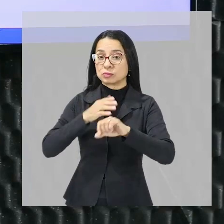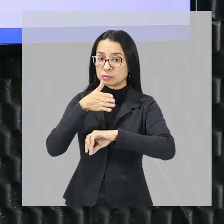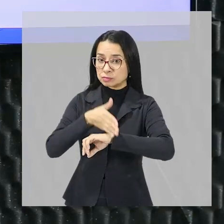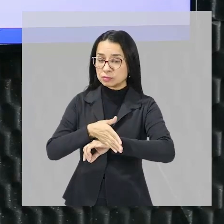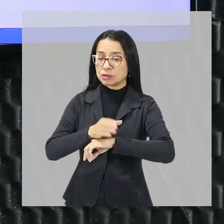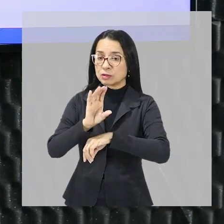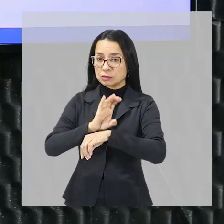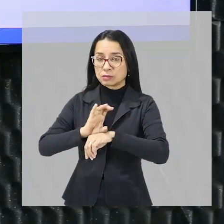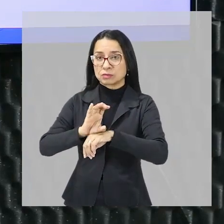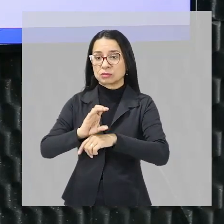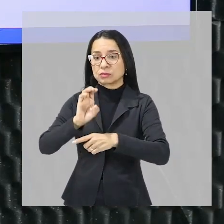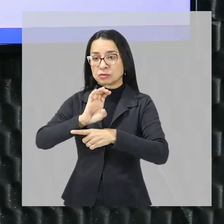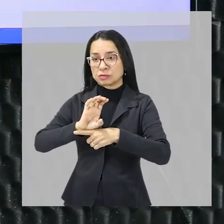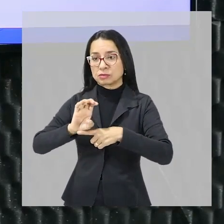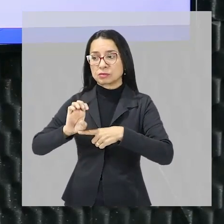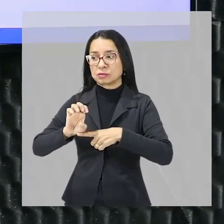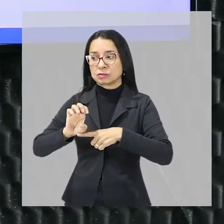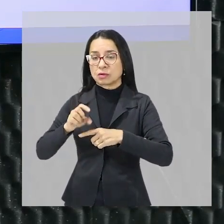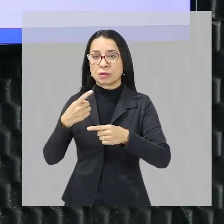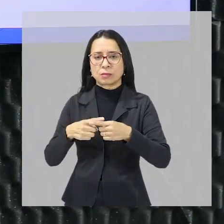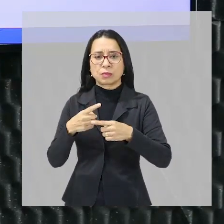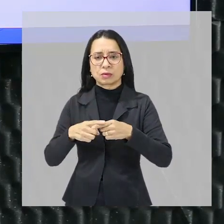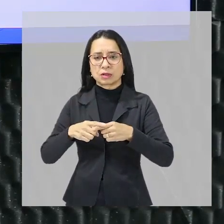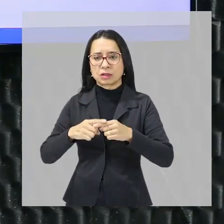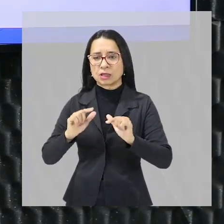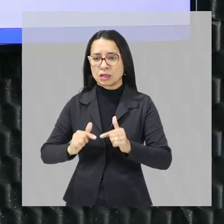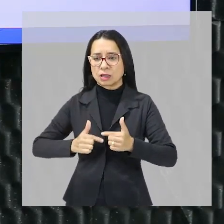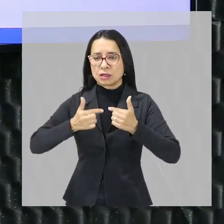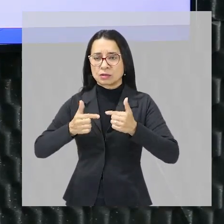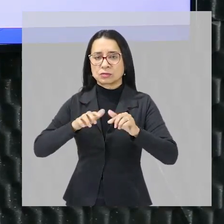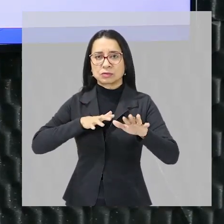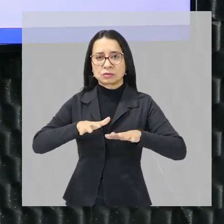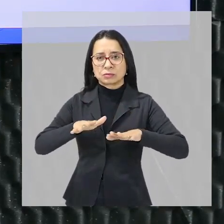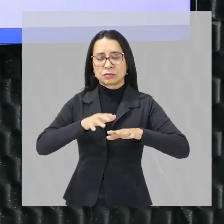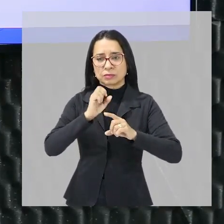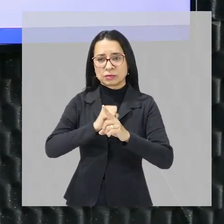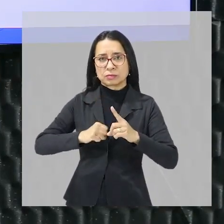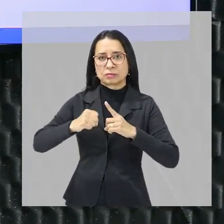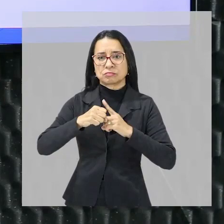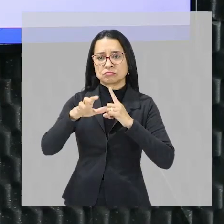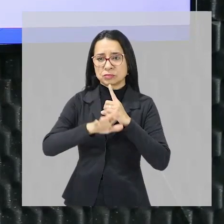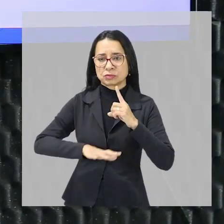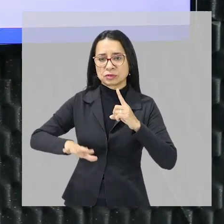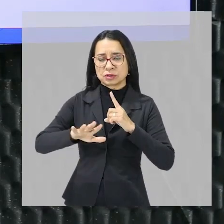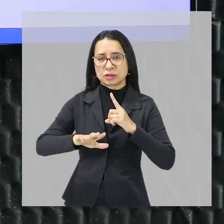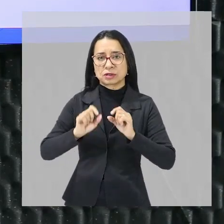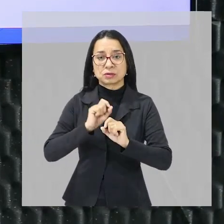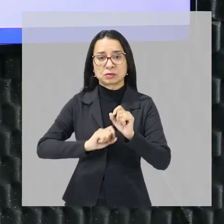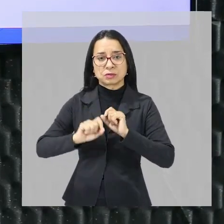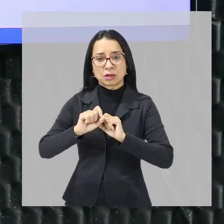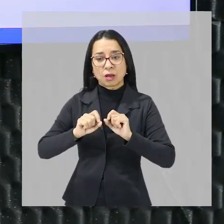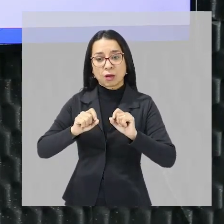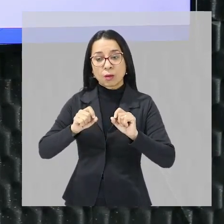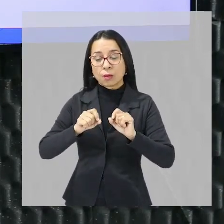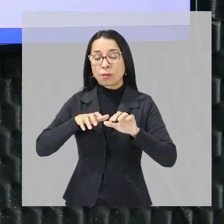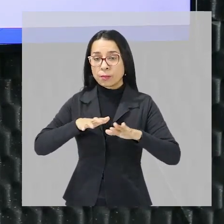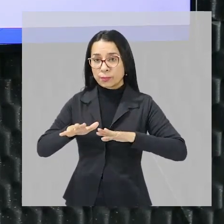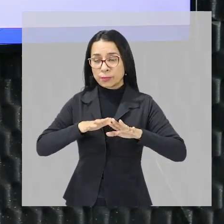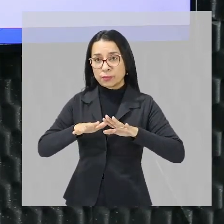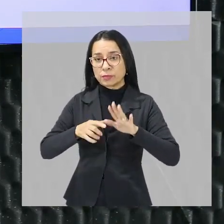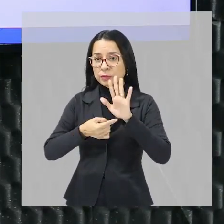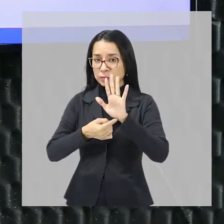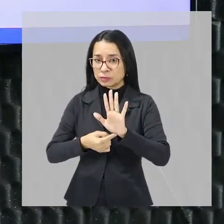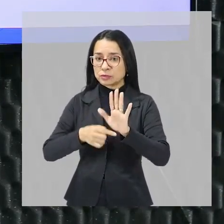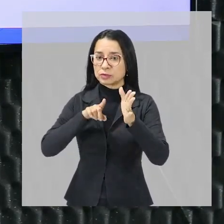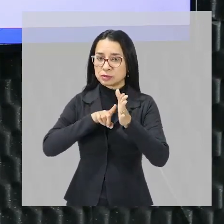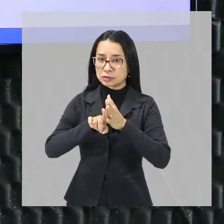Equador se deu devido à luta dos movimentos sociais de lá, sobretudo o movimento citado na questão, que é o